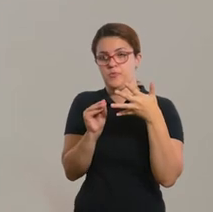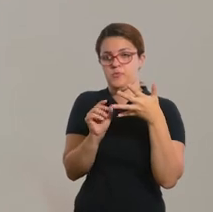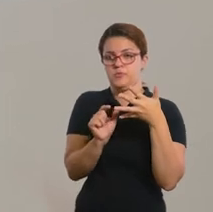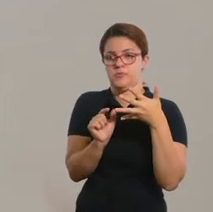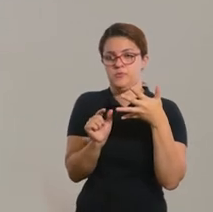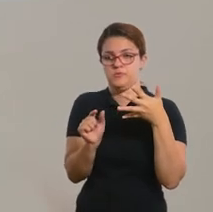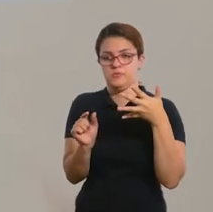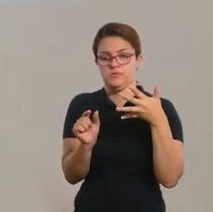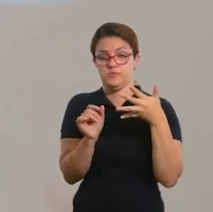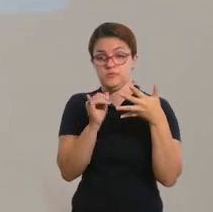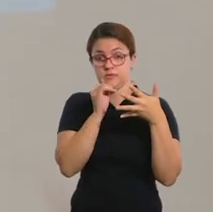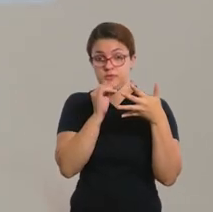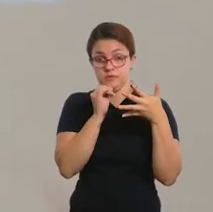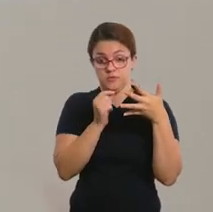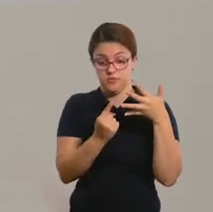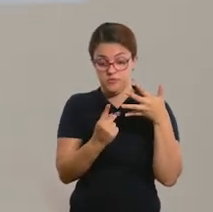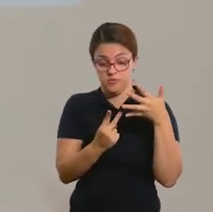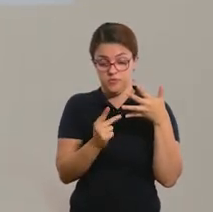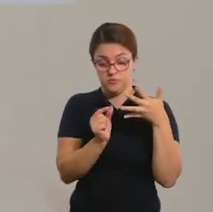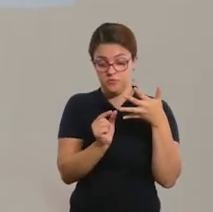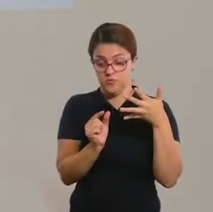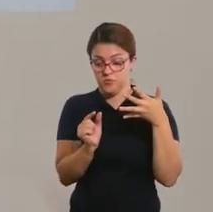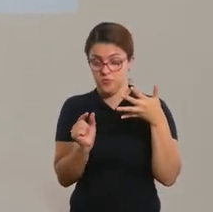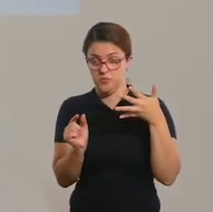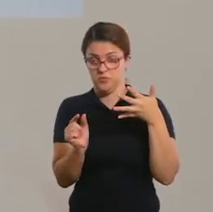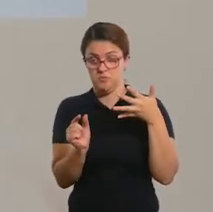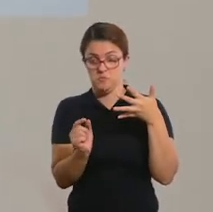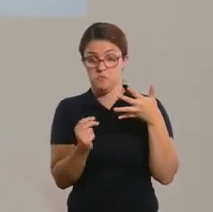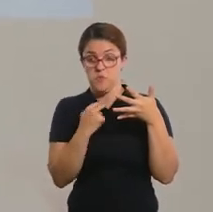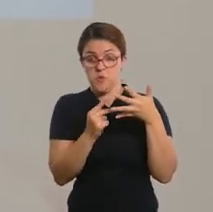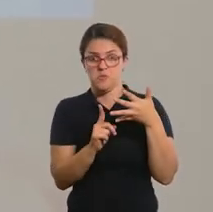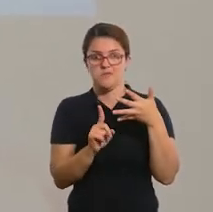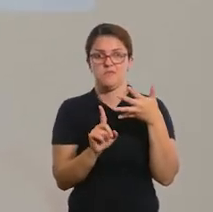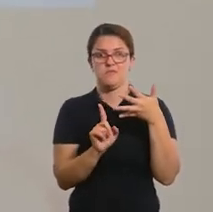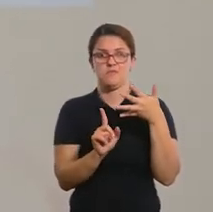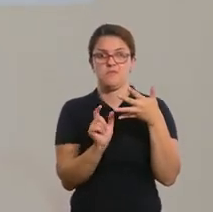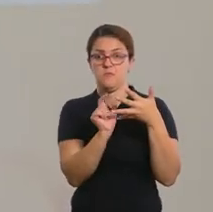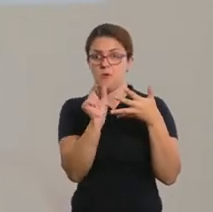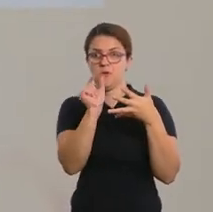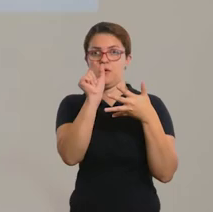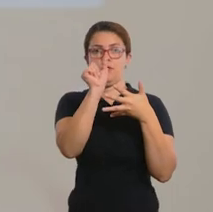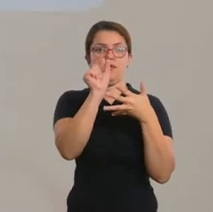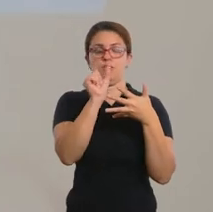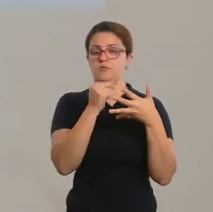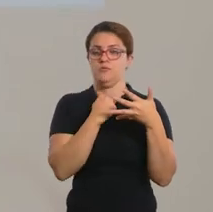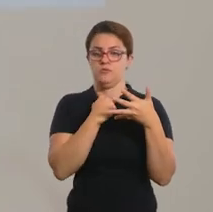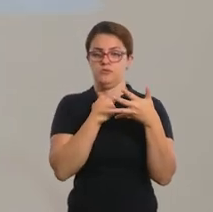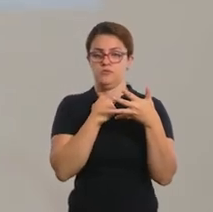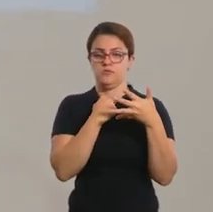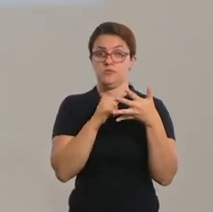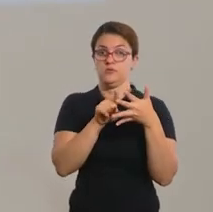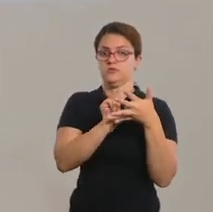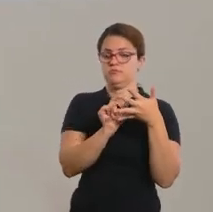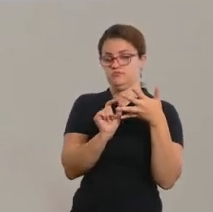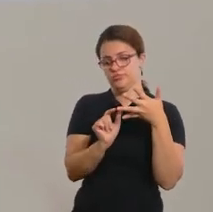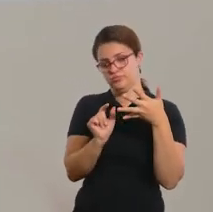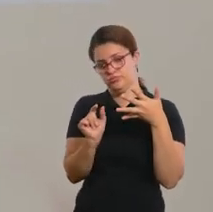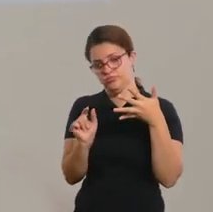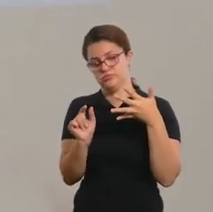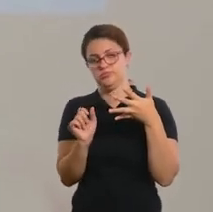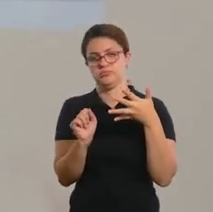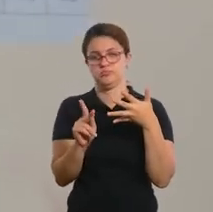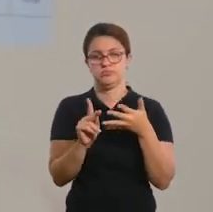aqui. Por exemplo, aqui é a base 12. Então, vocês não podem avançar antes de colocar a peça na base